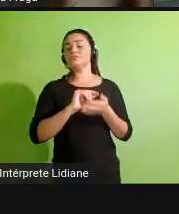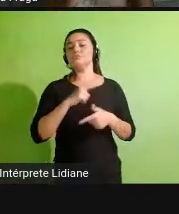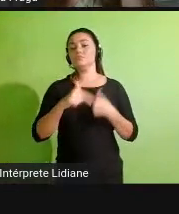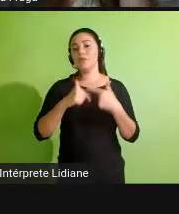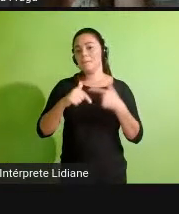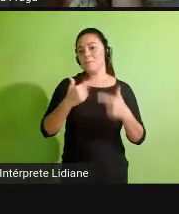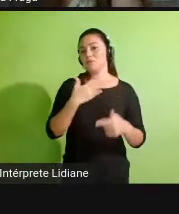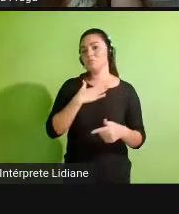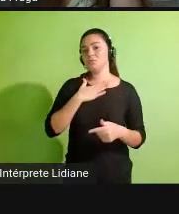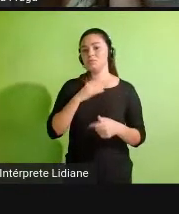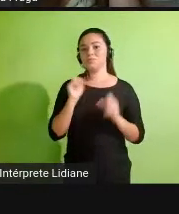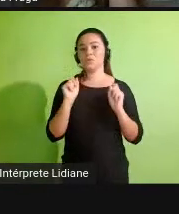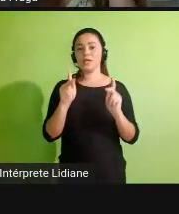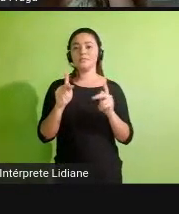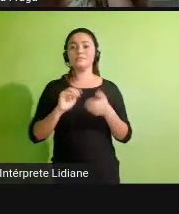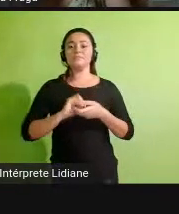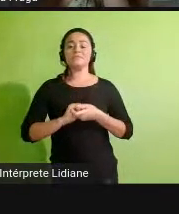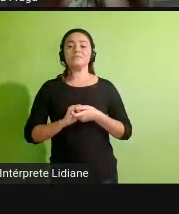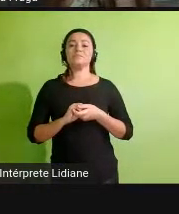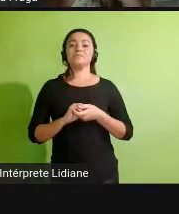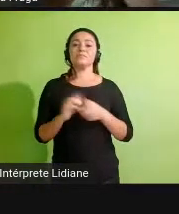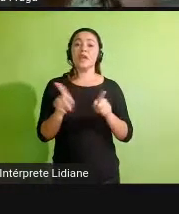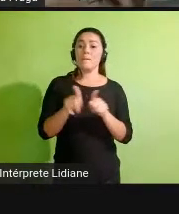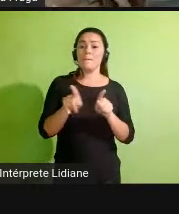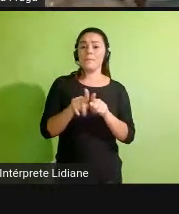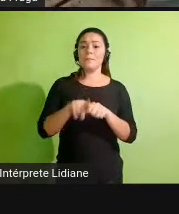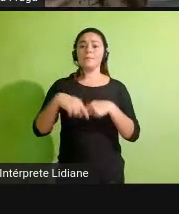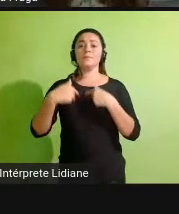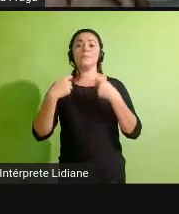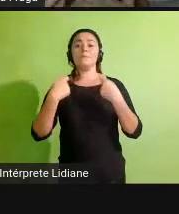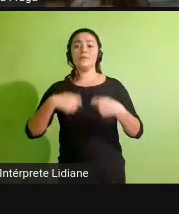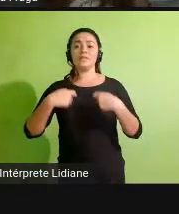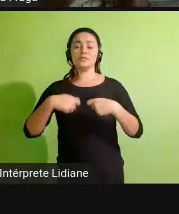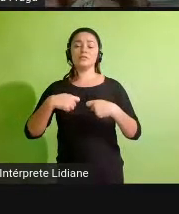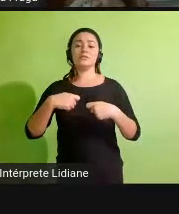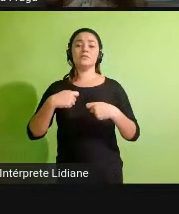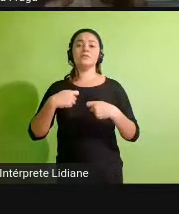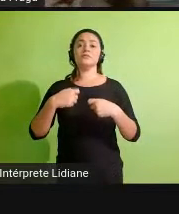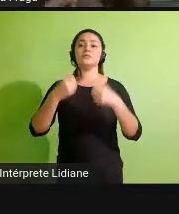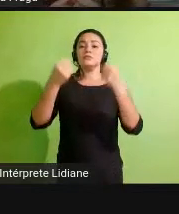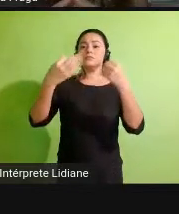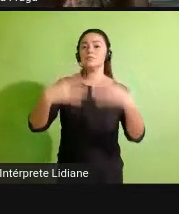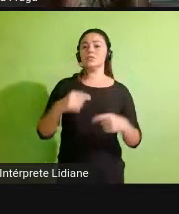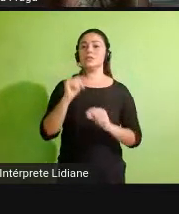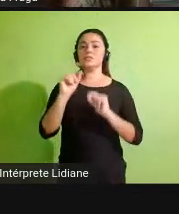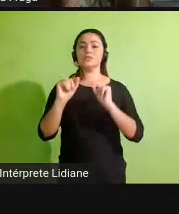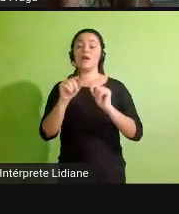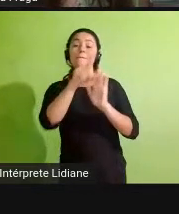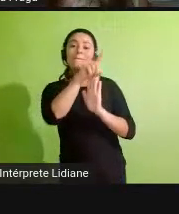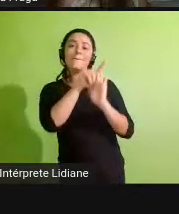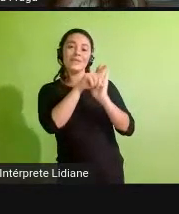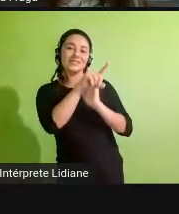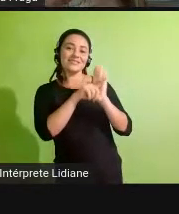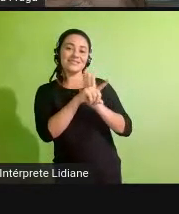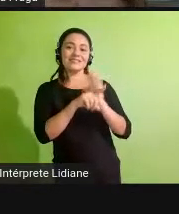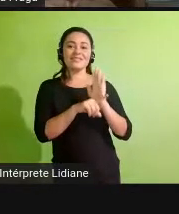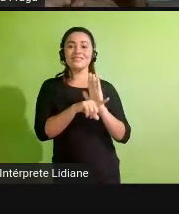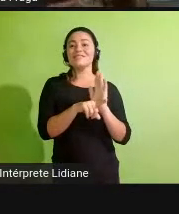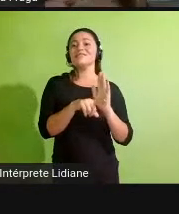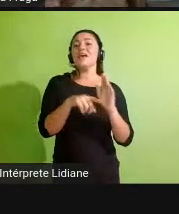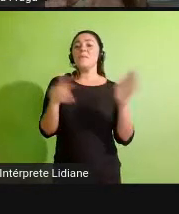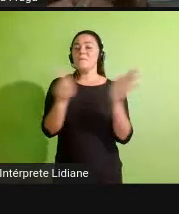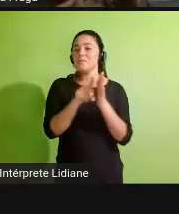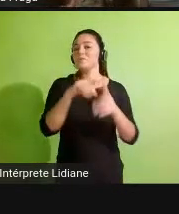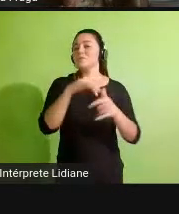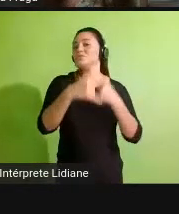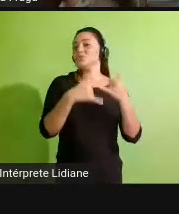Preciso também dizer que a pesquisa e a produção do jogo transcorreram no campus Aracaju, né? Então, nós contamos